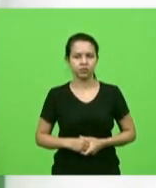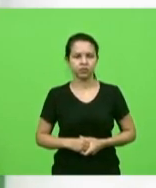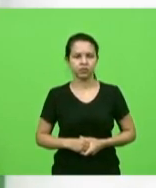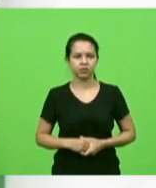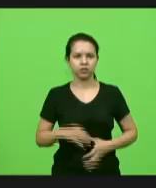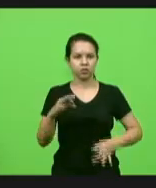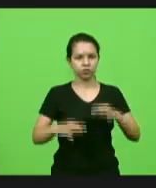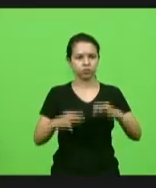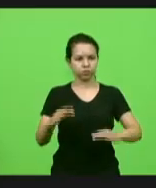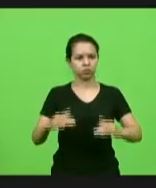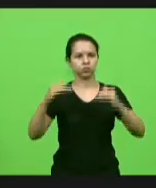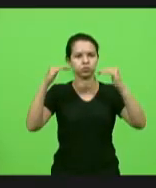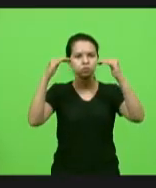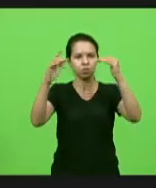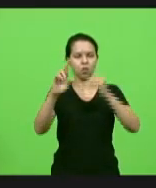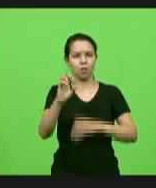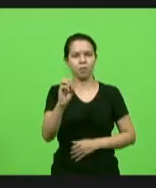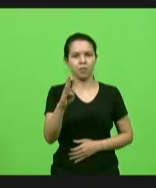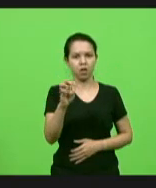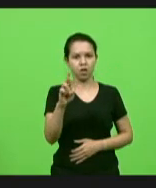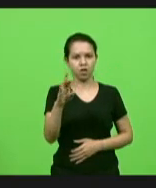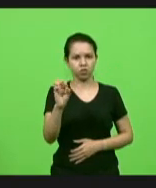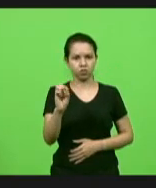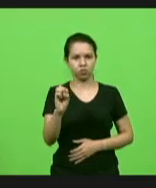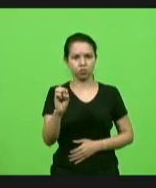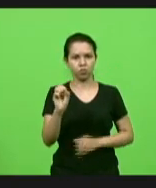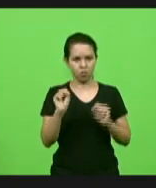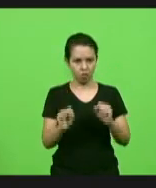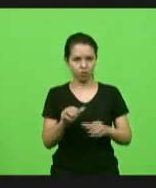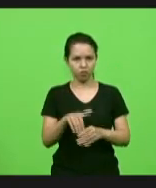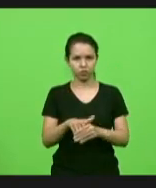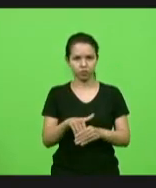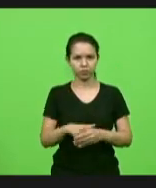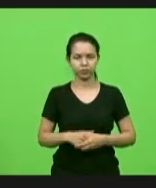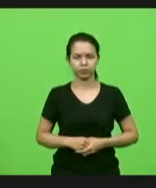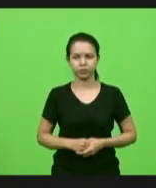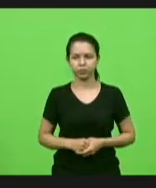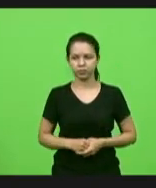sequência de vagador Roberto Lucas Pacheco para o seu voto